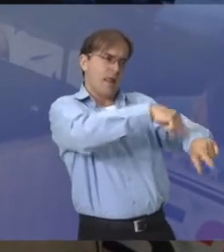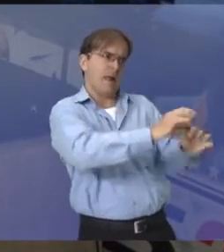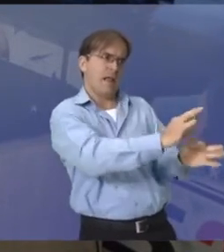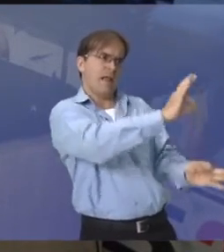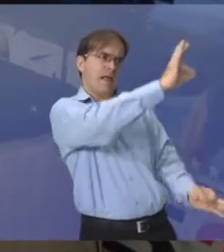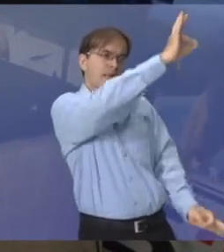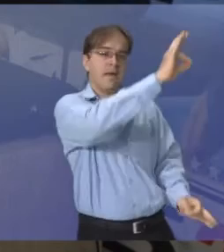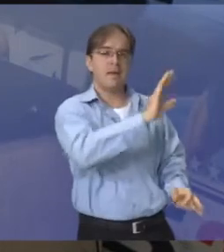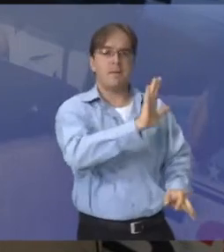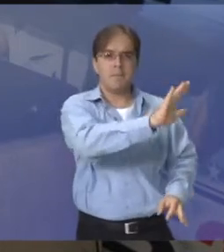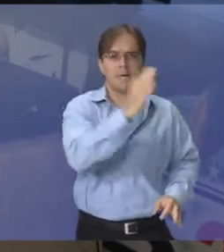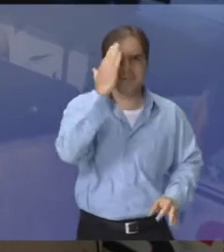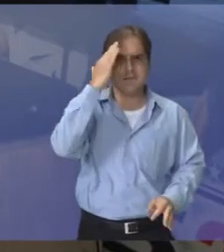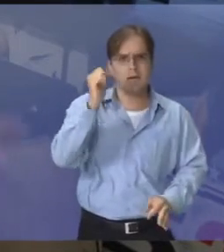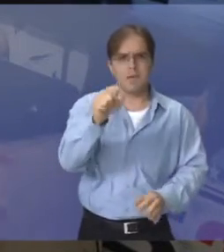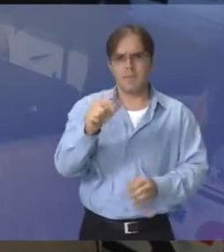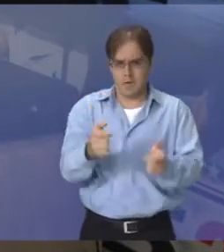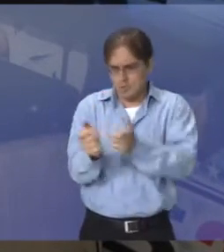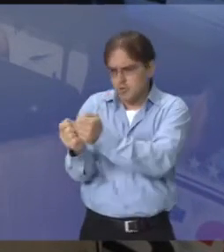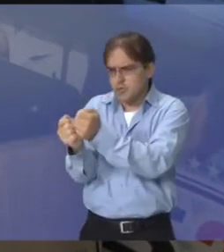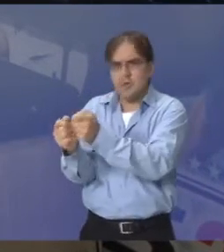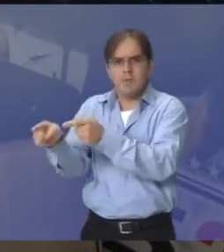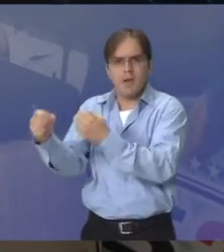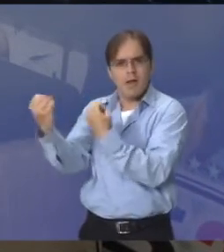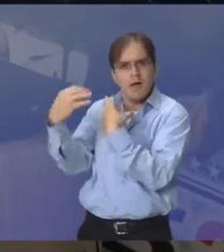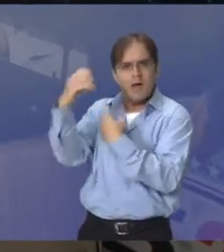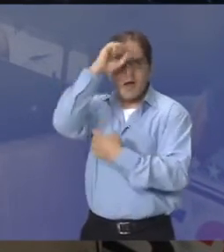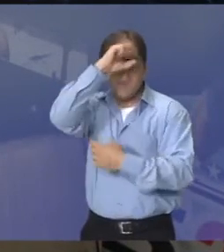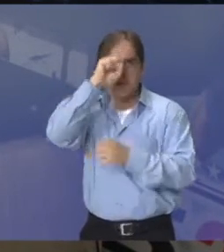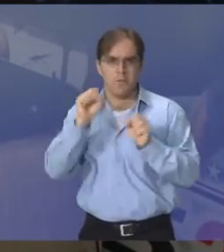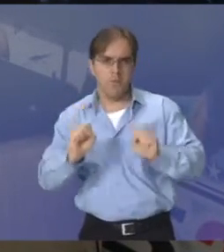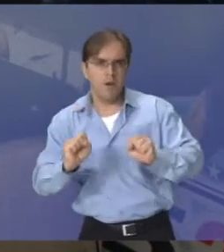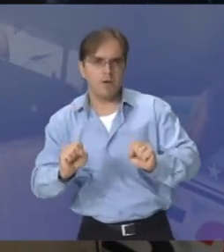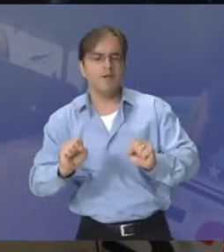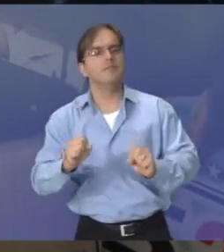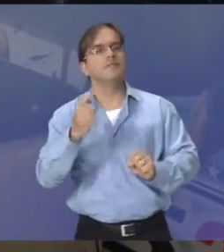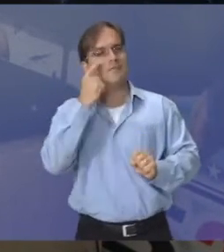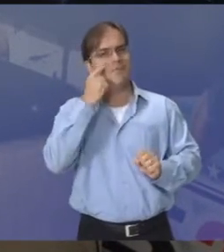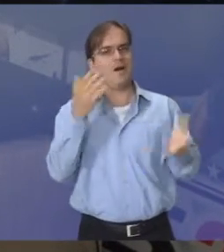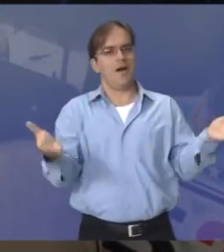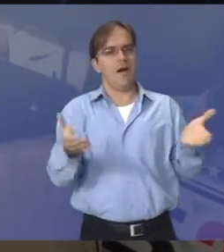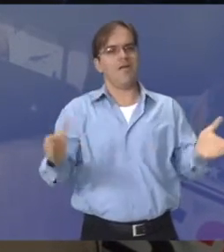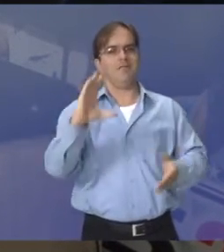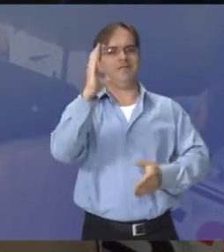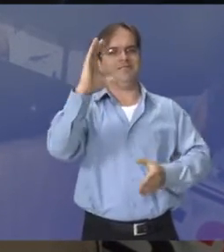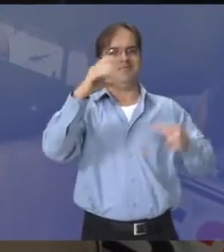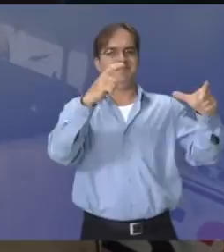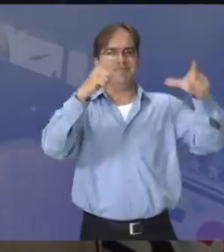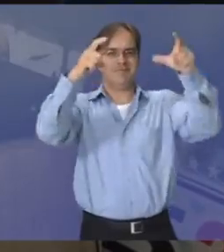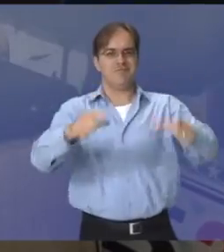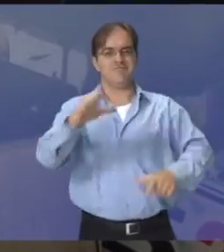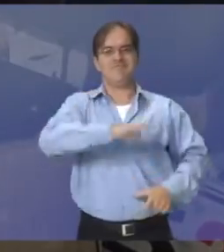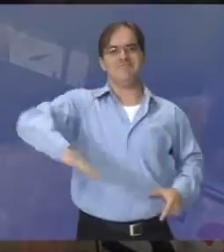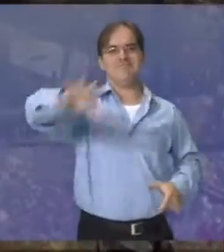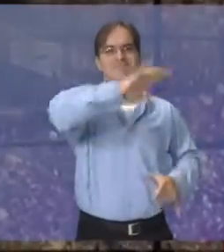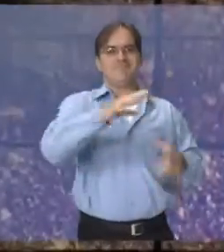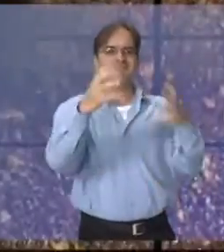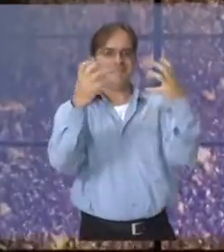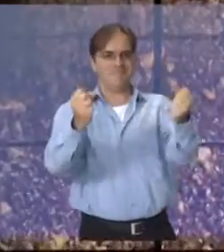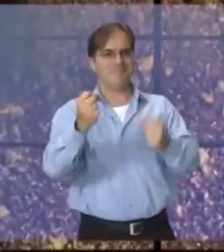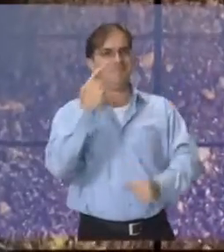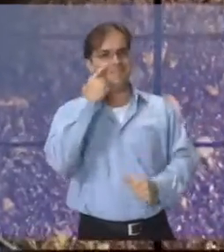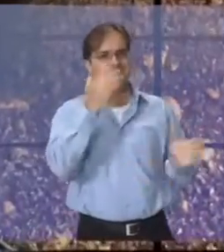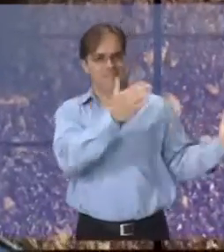têm potencial educativo? É sobre isso que vamos falar nesta edição do Ciência no Semiárido. Confira!